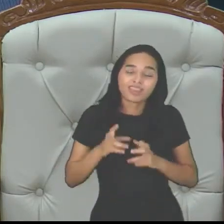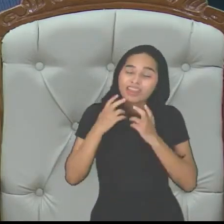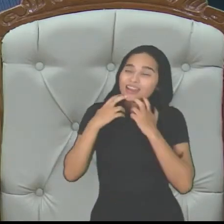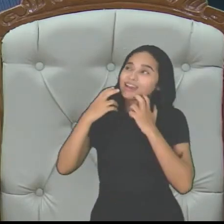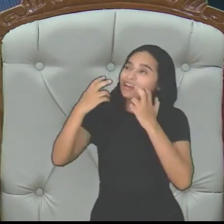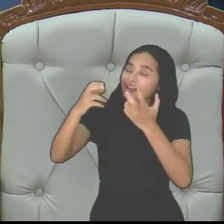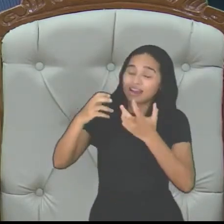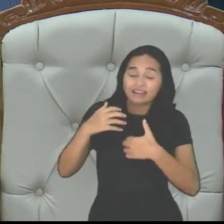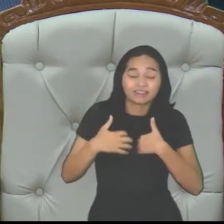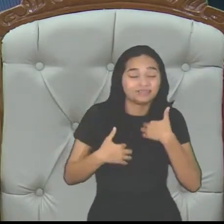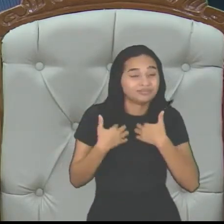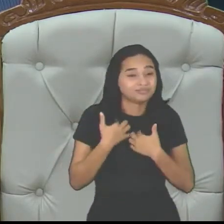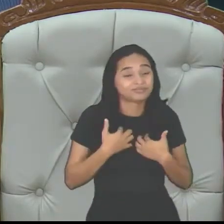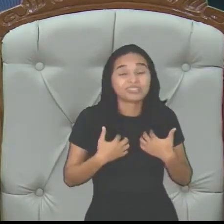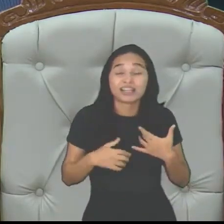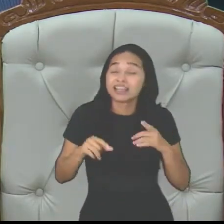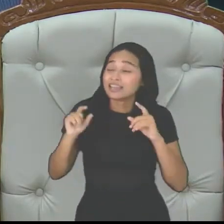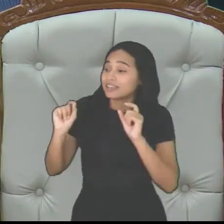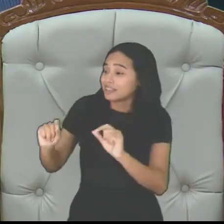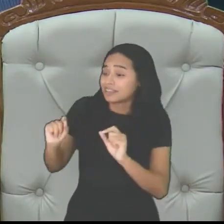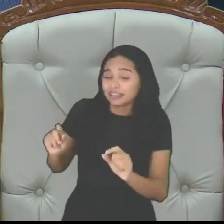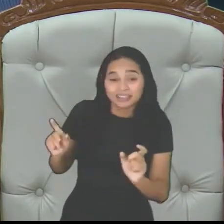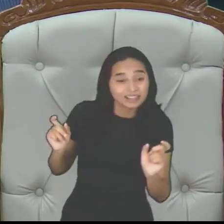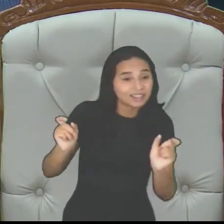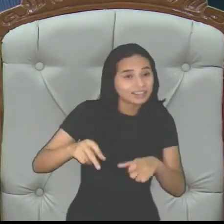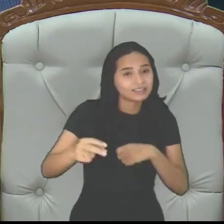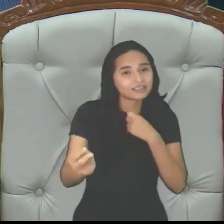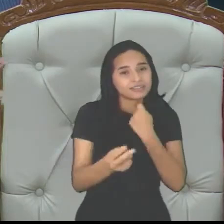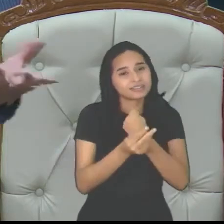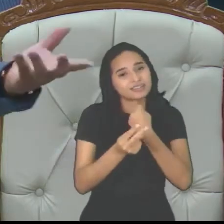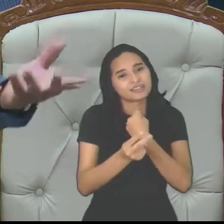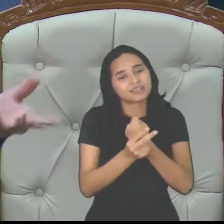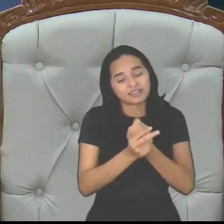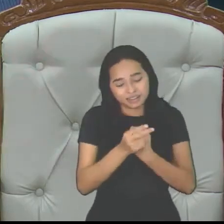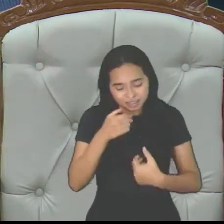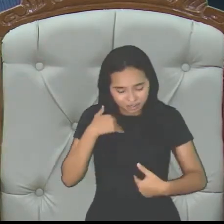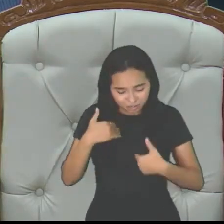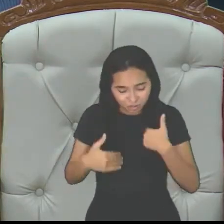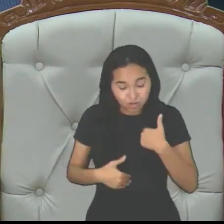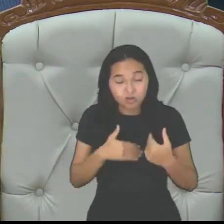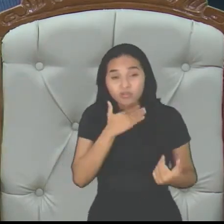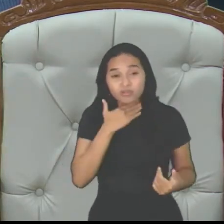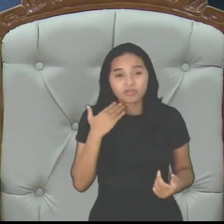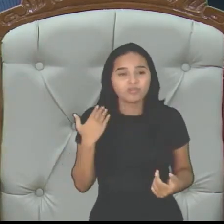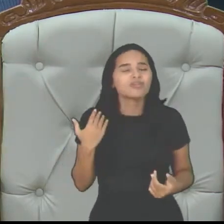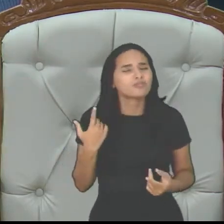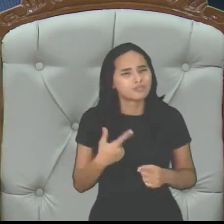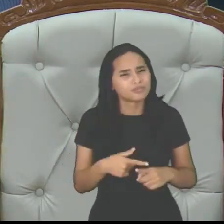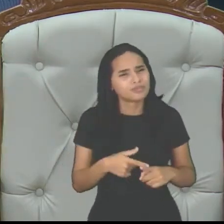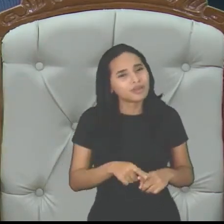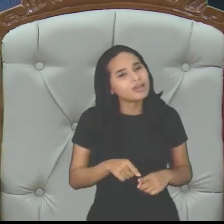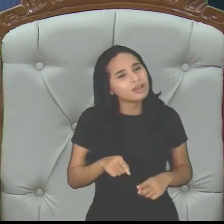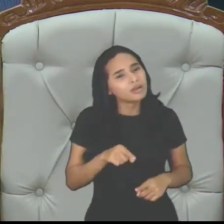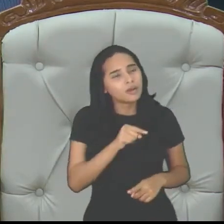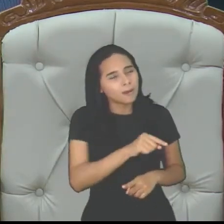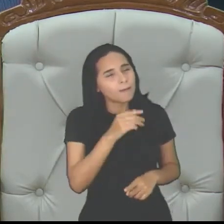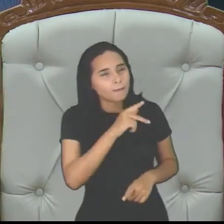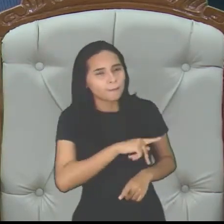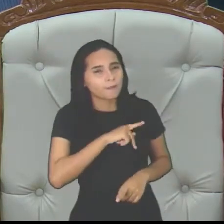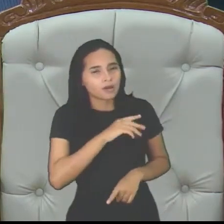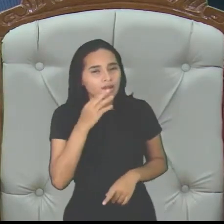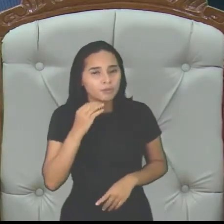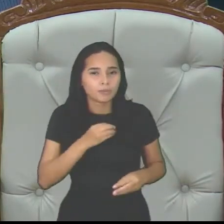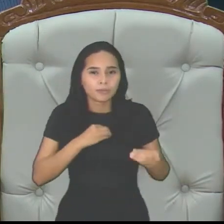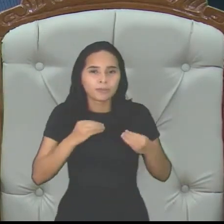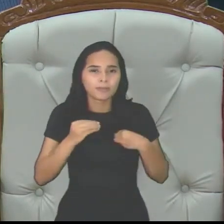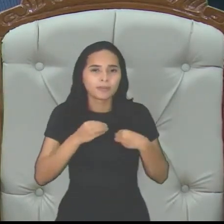de desespero: quem me livrará do corpo desta morte? Porque ele sabe que o pecado, ele está